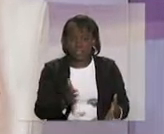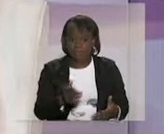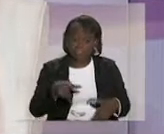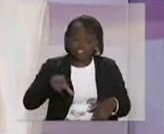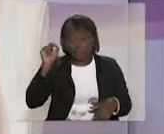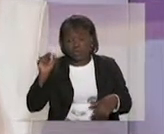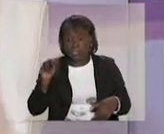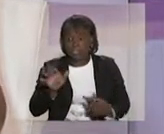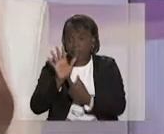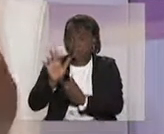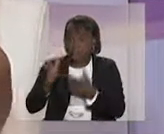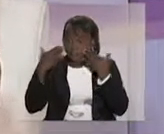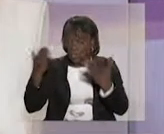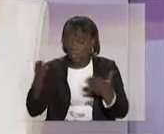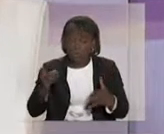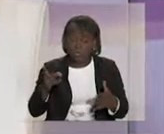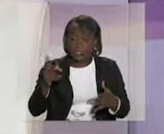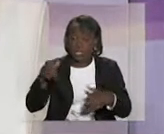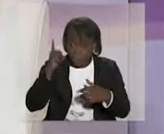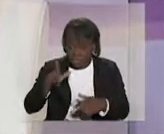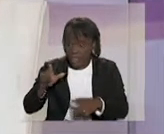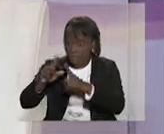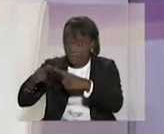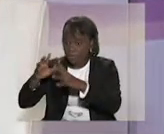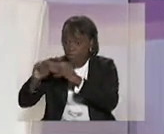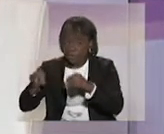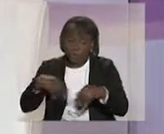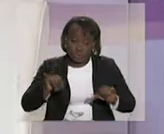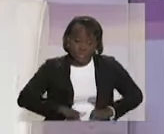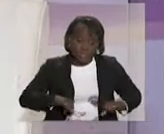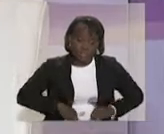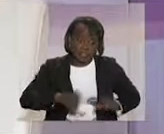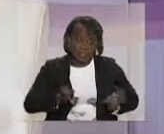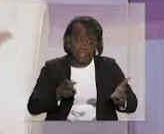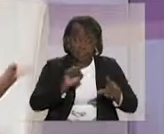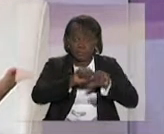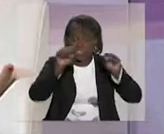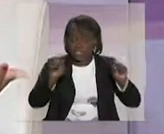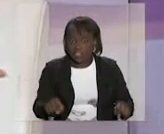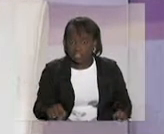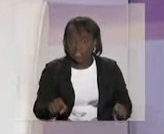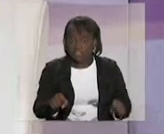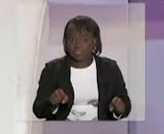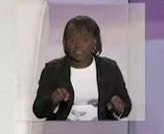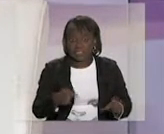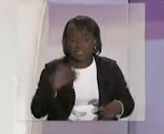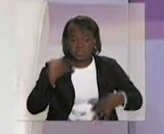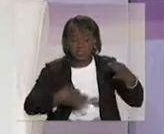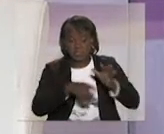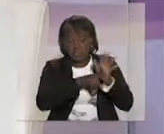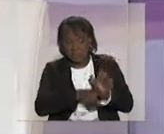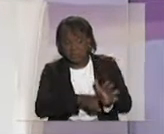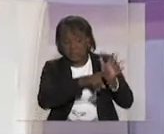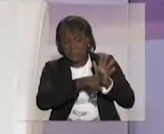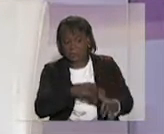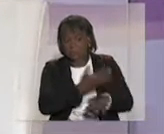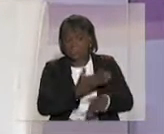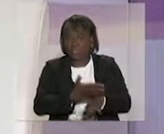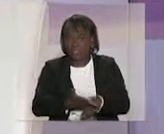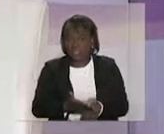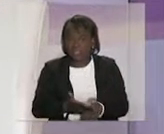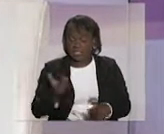ser exposta e ver algo acontecer, ou continuar sofrendo na mão de um sistema que te subjuga o tempo todo.